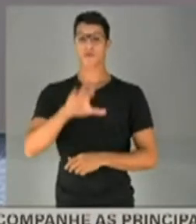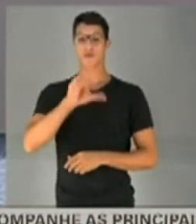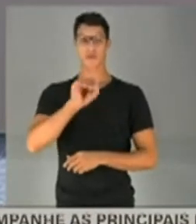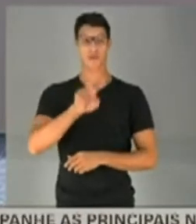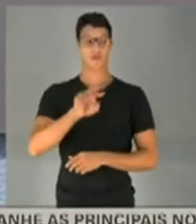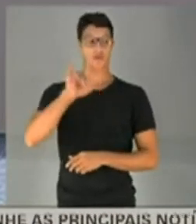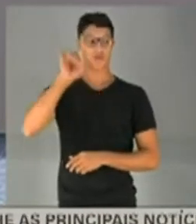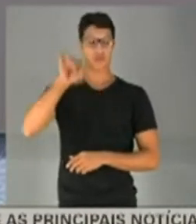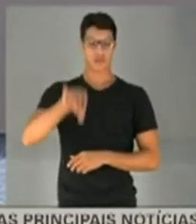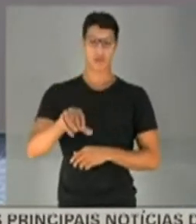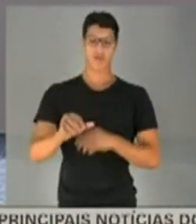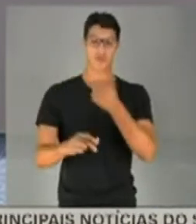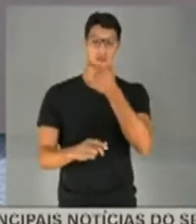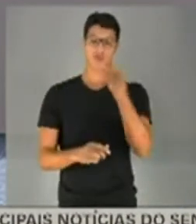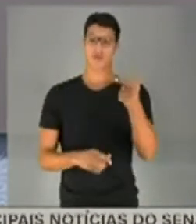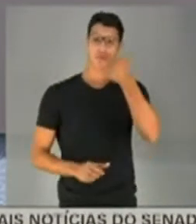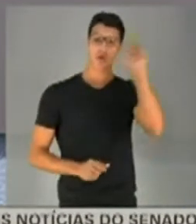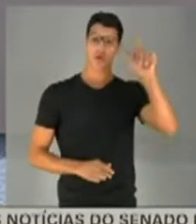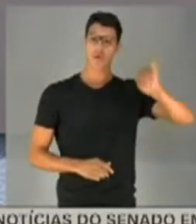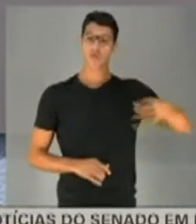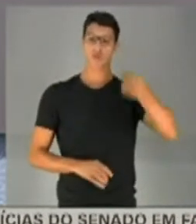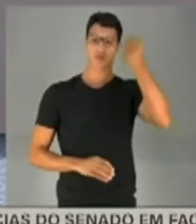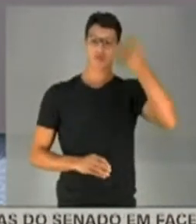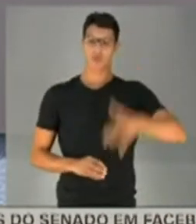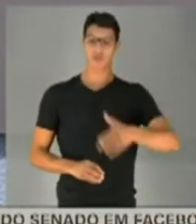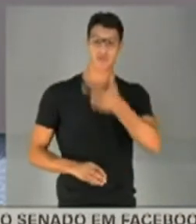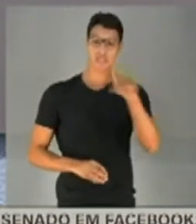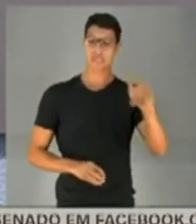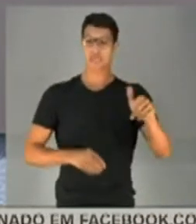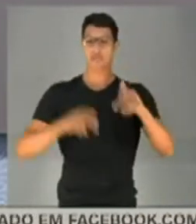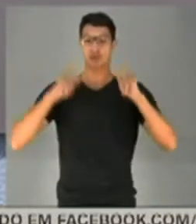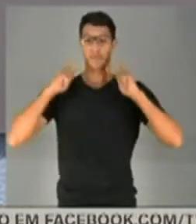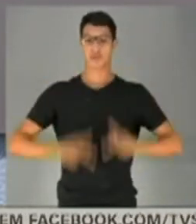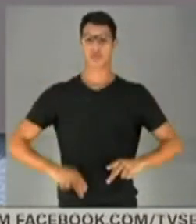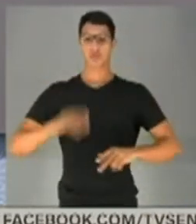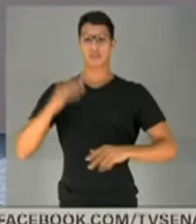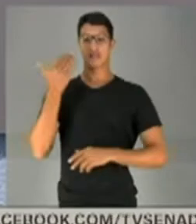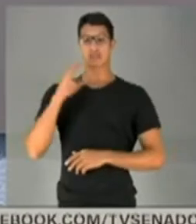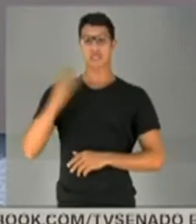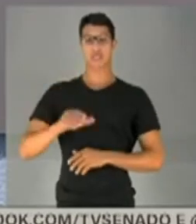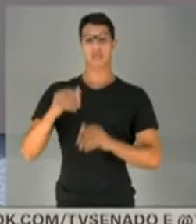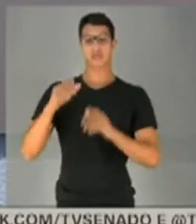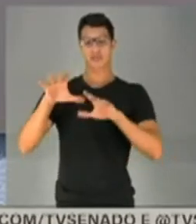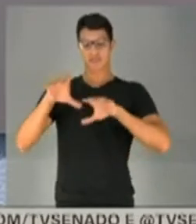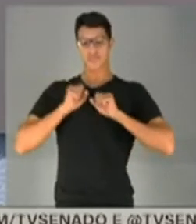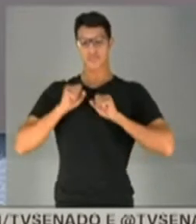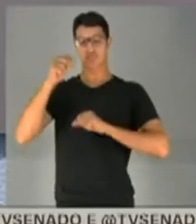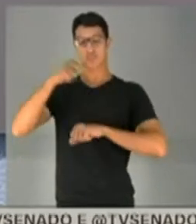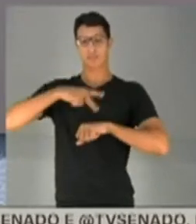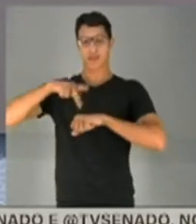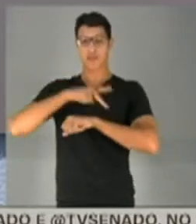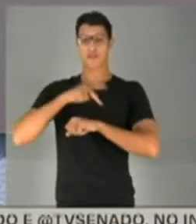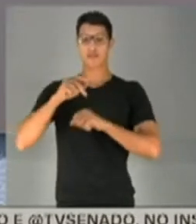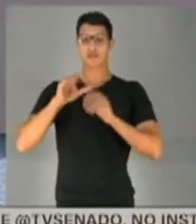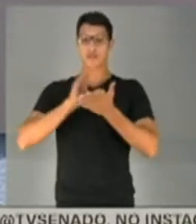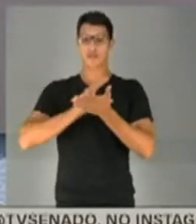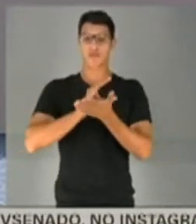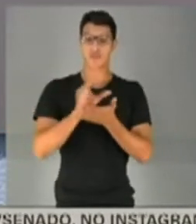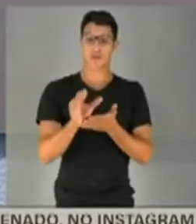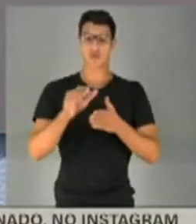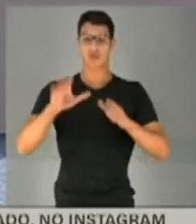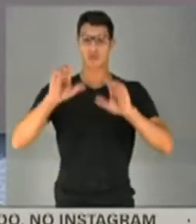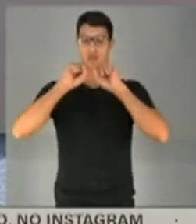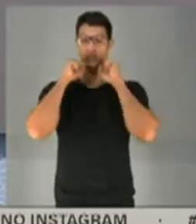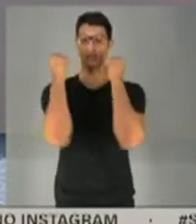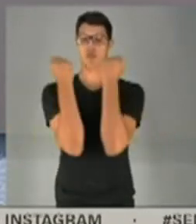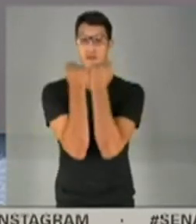Covid-19. Não há outra justificativa que não a postura anti-ciência adotada no país. Investir na aquisição da imunidade